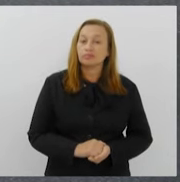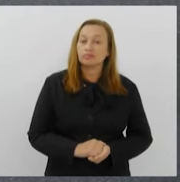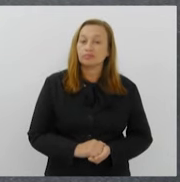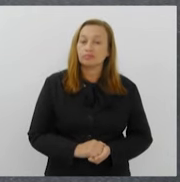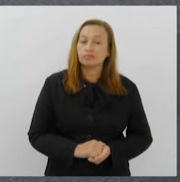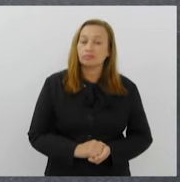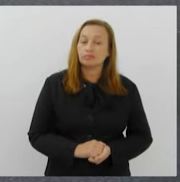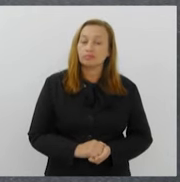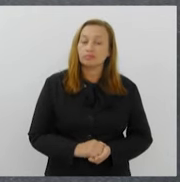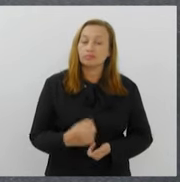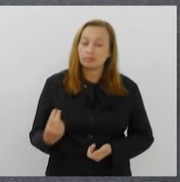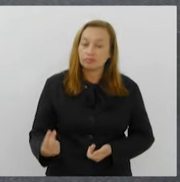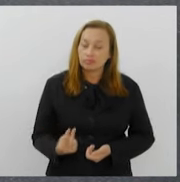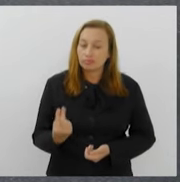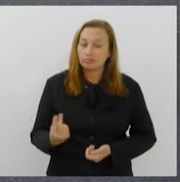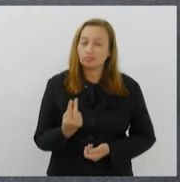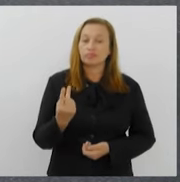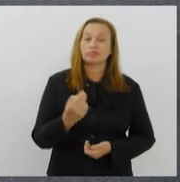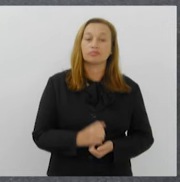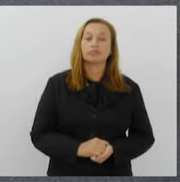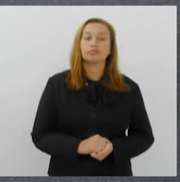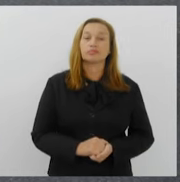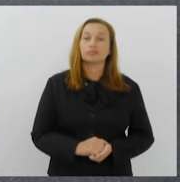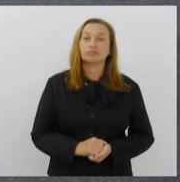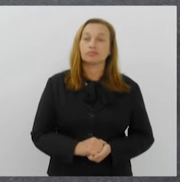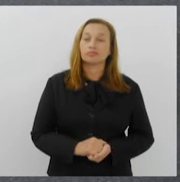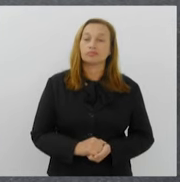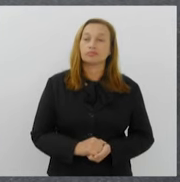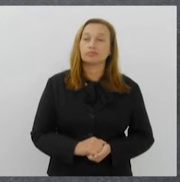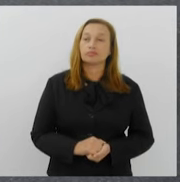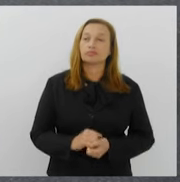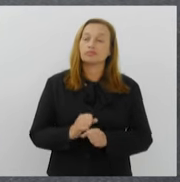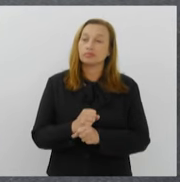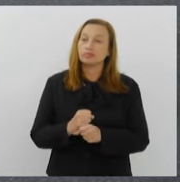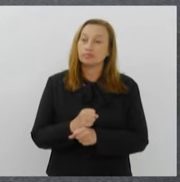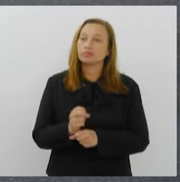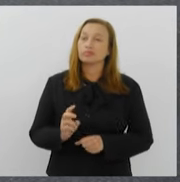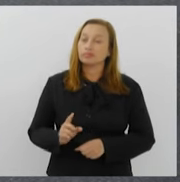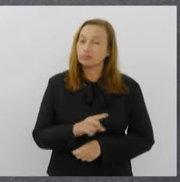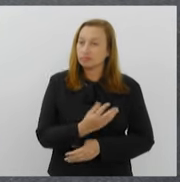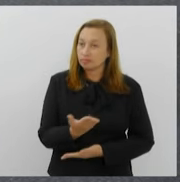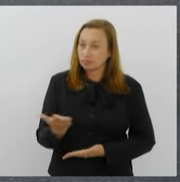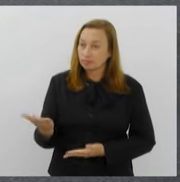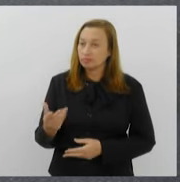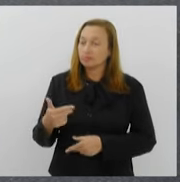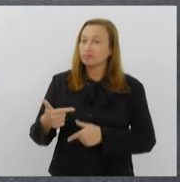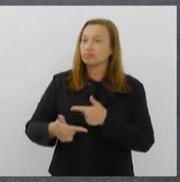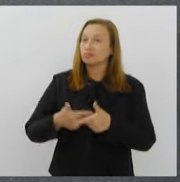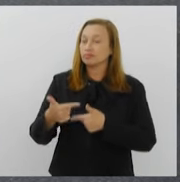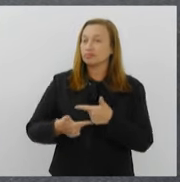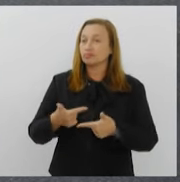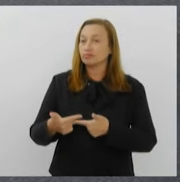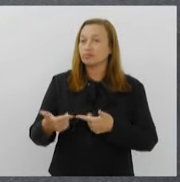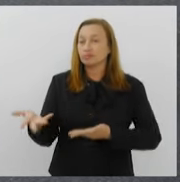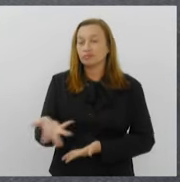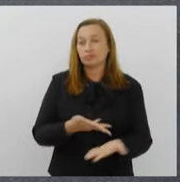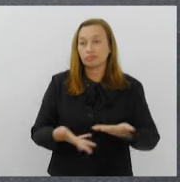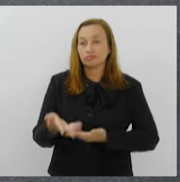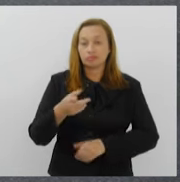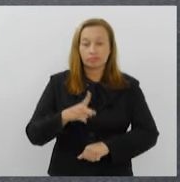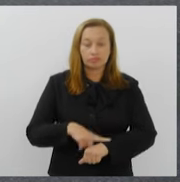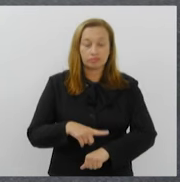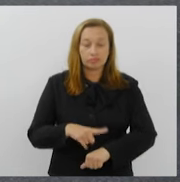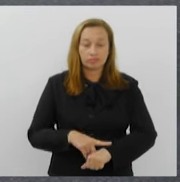de muita longevidade ainda por meio de vocês que continuam aqui compartilhando conosco esses momentos.